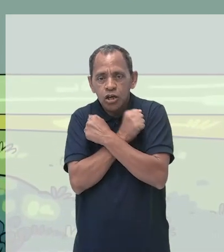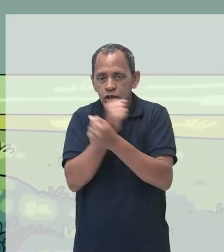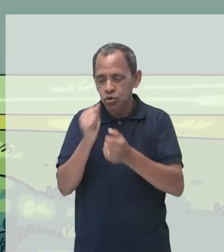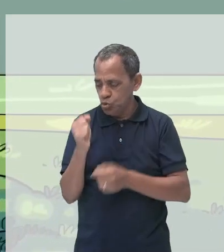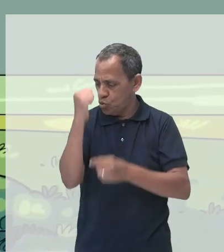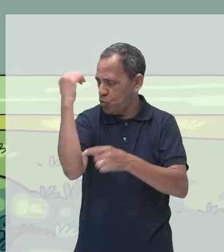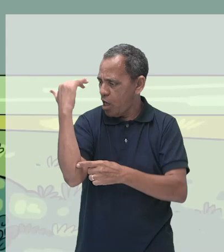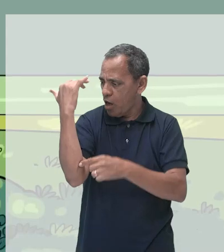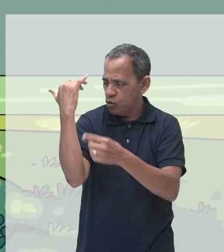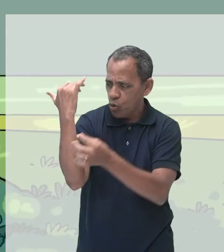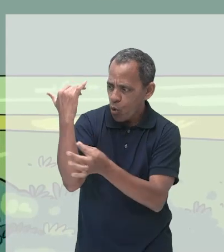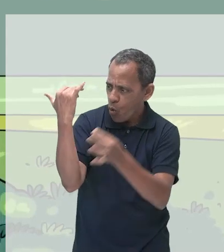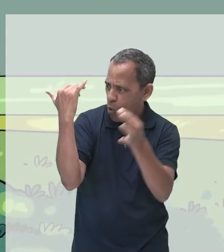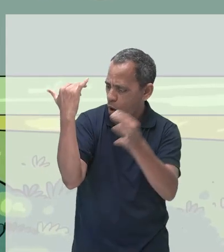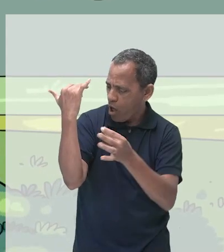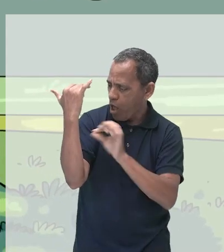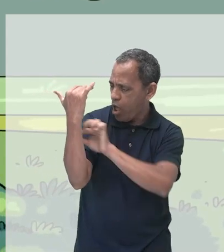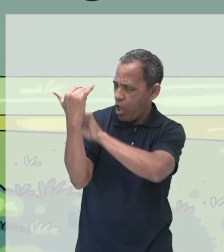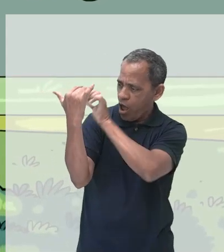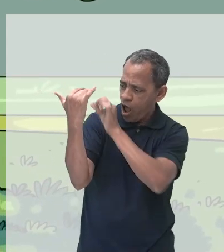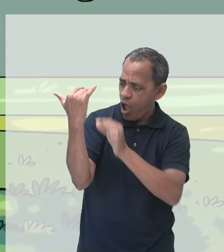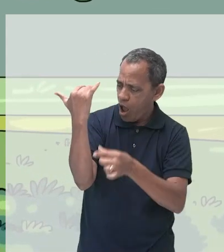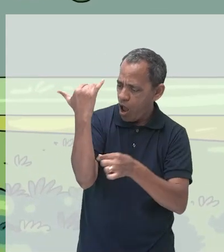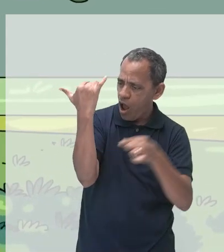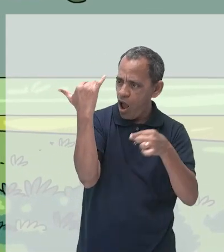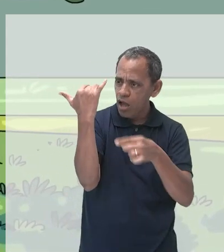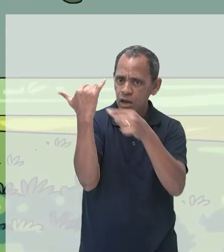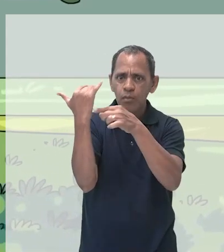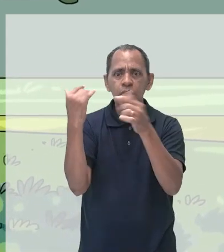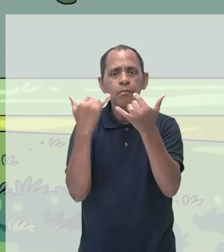de vigas para a abóbada solene com arremedos de